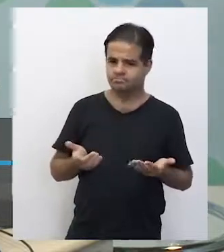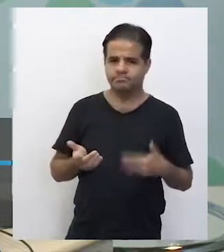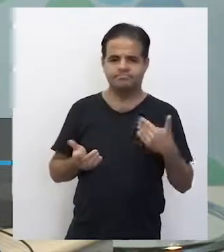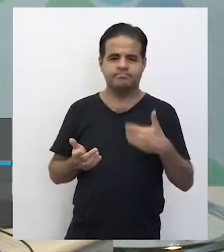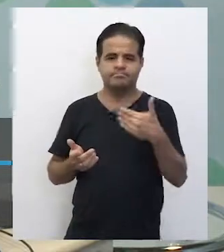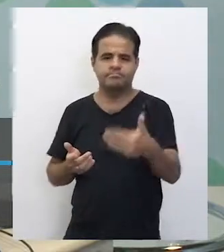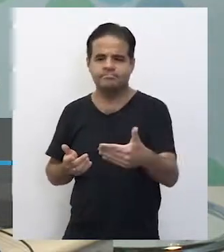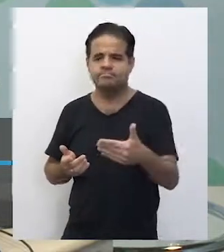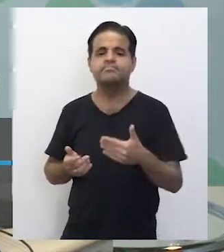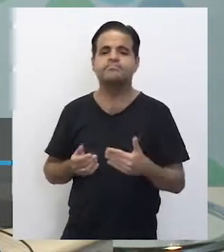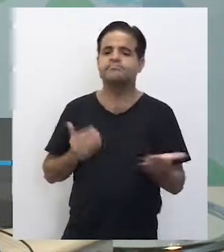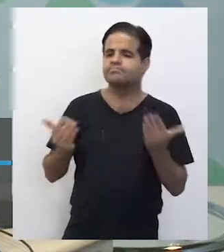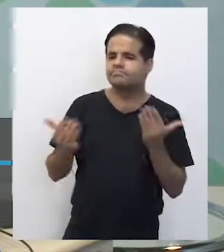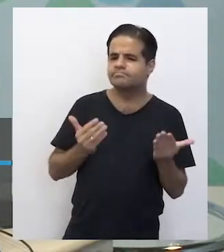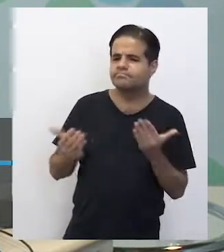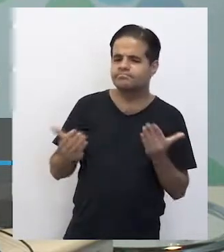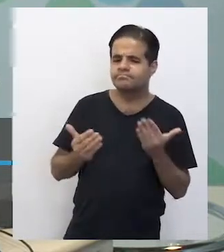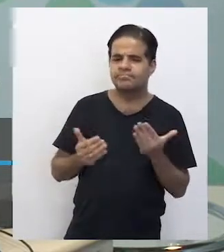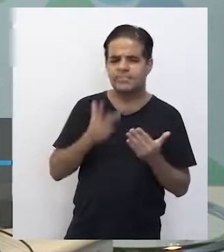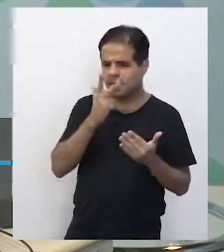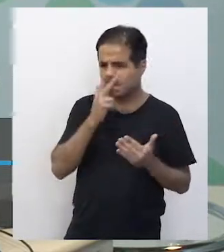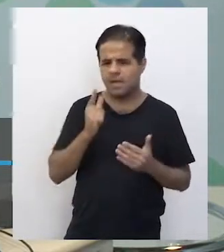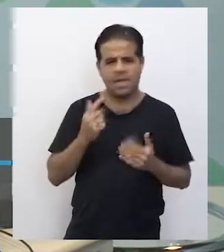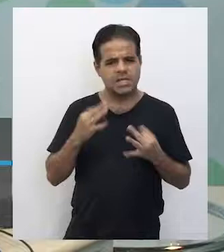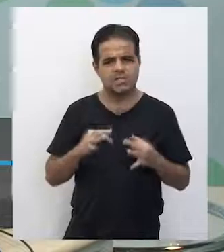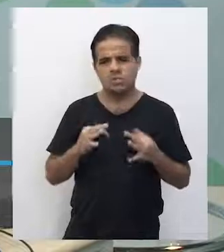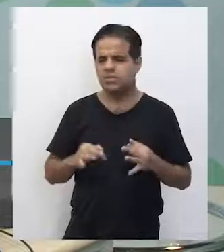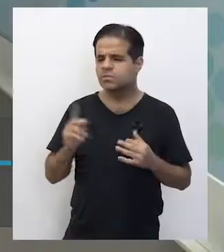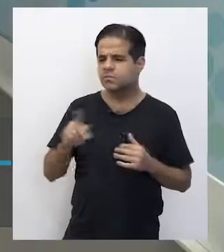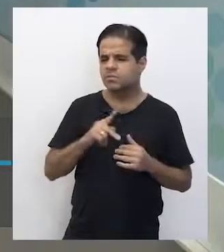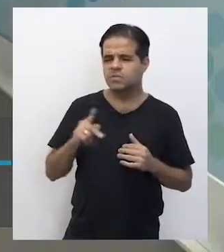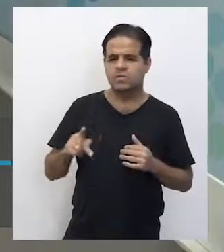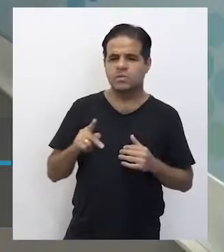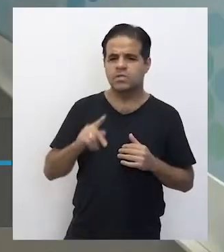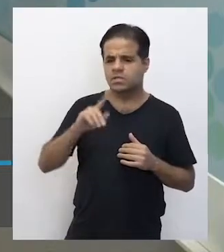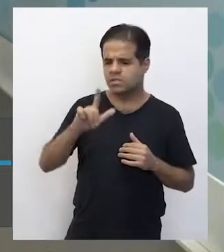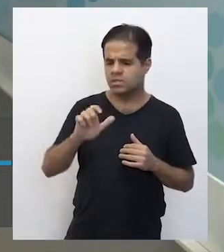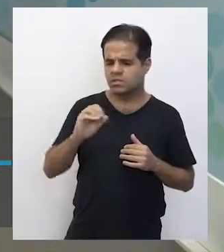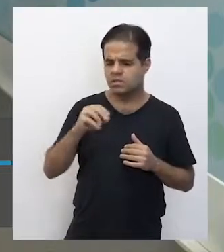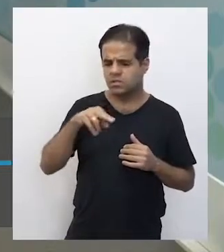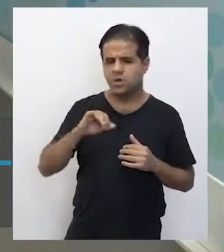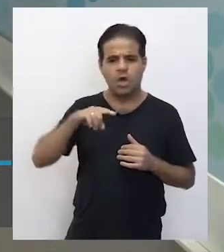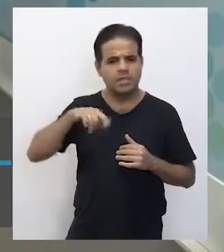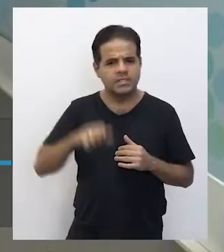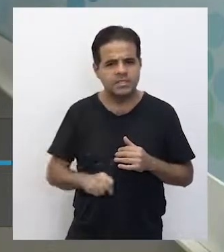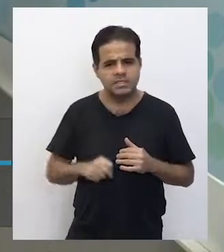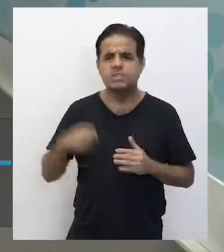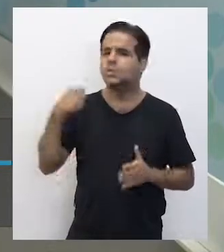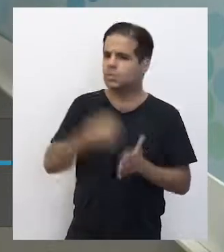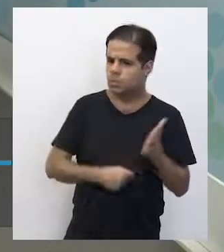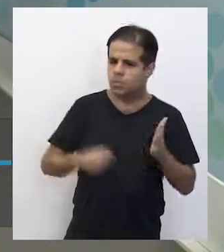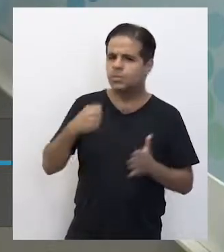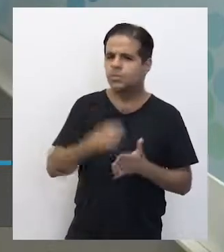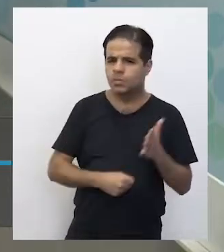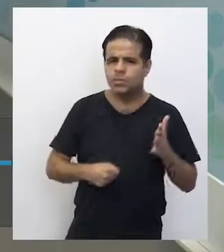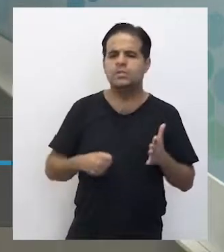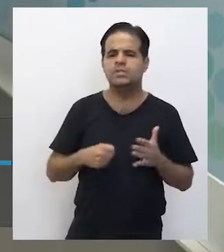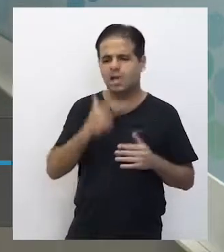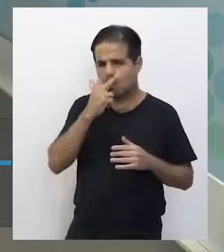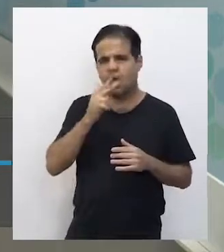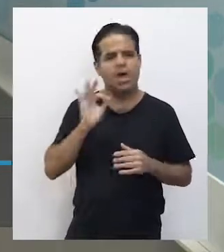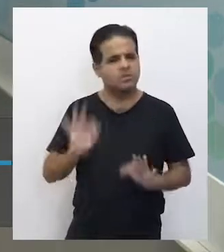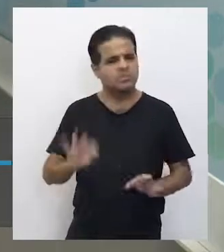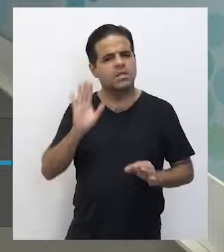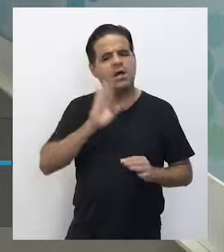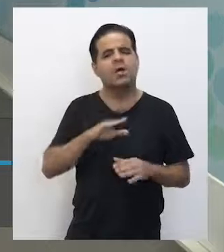planejamento, a preparação. Não parece dor, olha só. A professora Leônides colocou luta, eu acho também, acho legal.